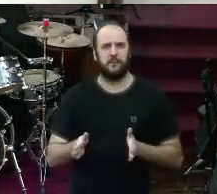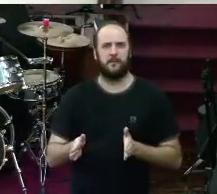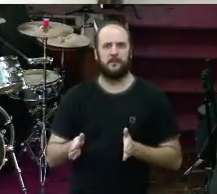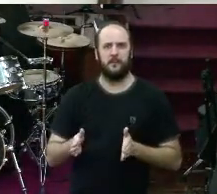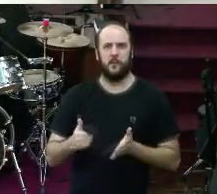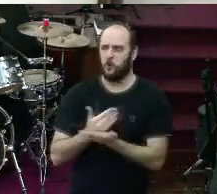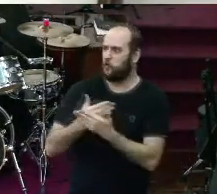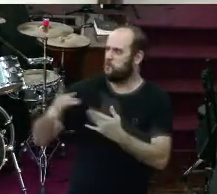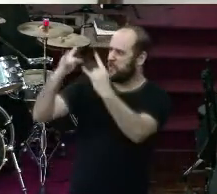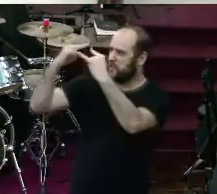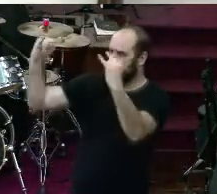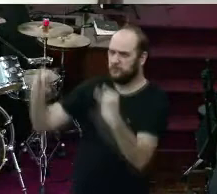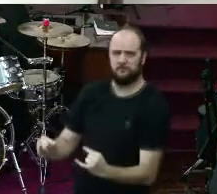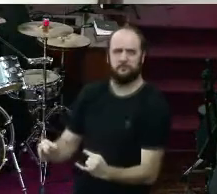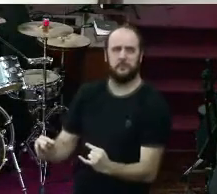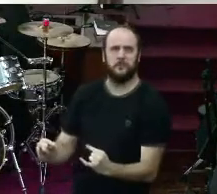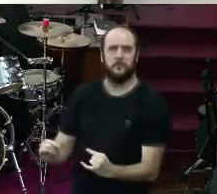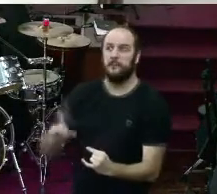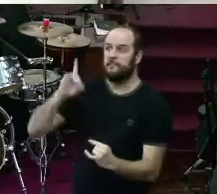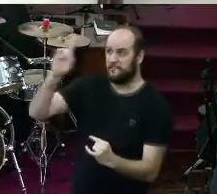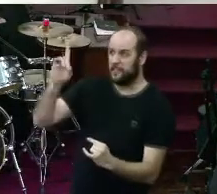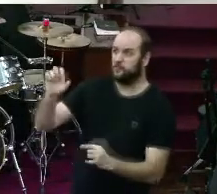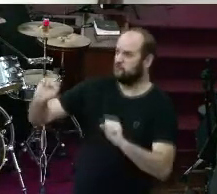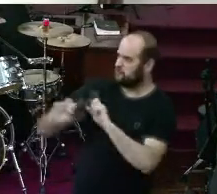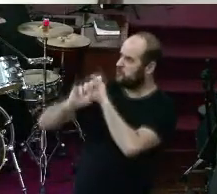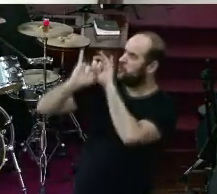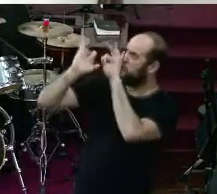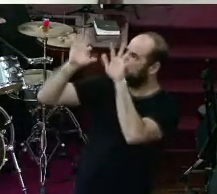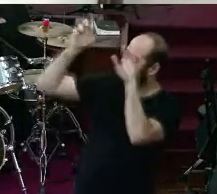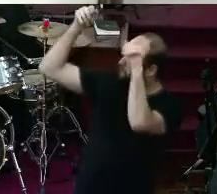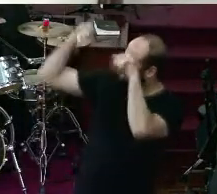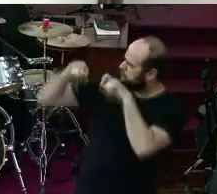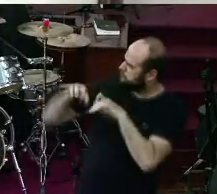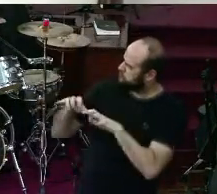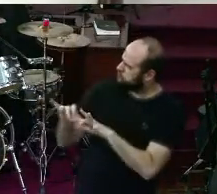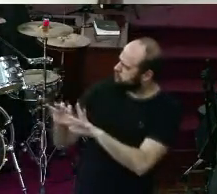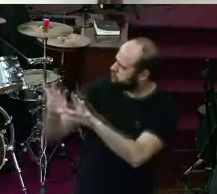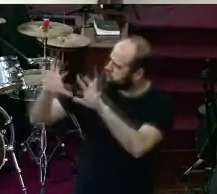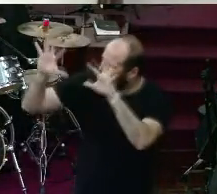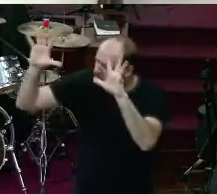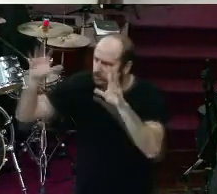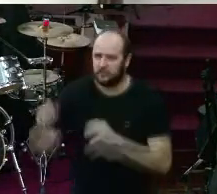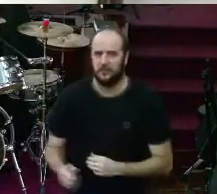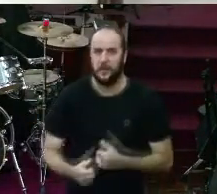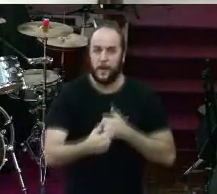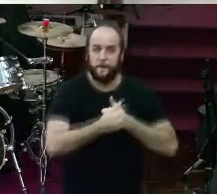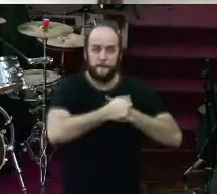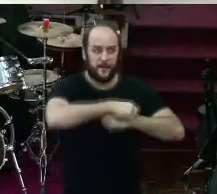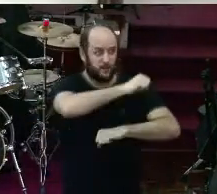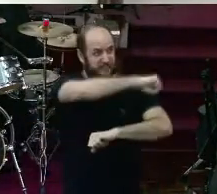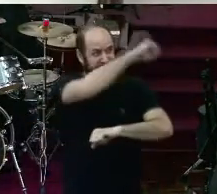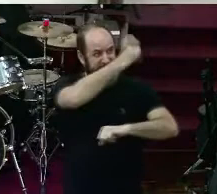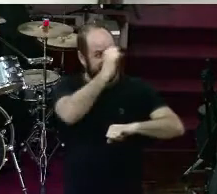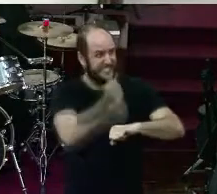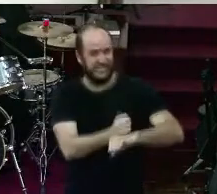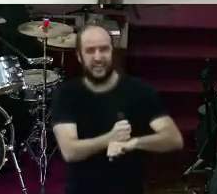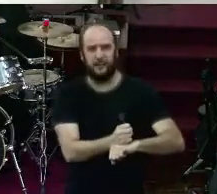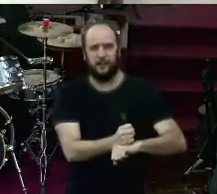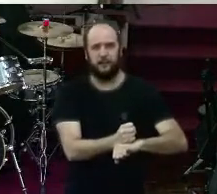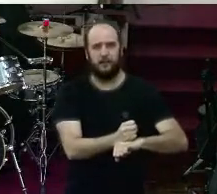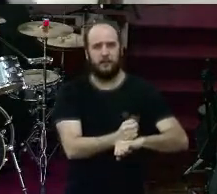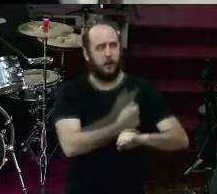glória. Quando o Senhor preparou o povo ao pé do monte Sinai, a Bíblia diz que o monte fumegava diante do